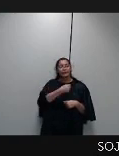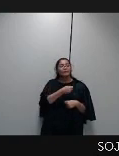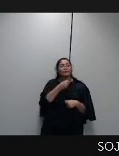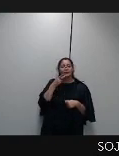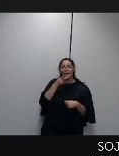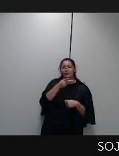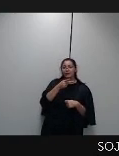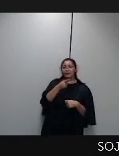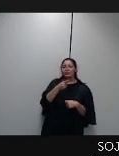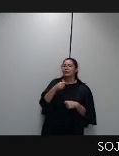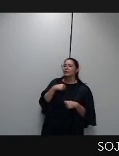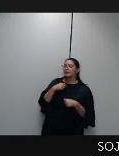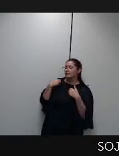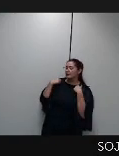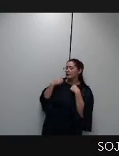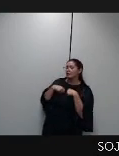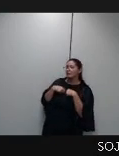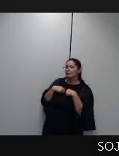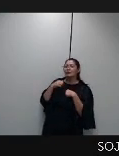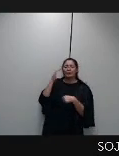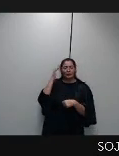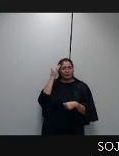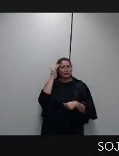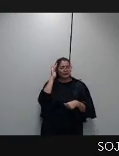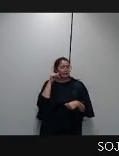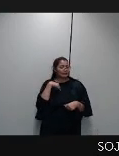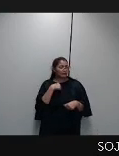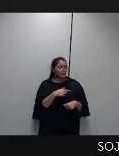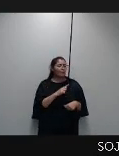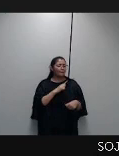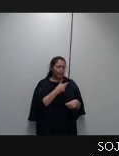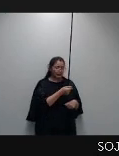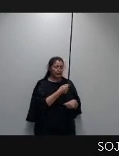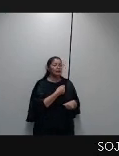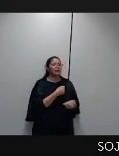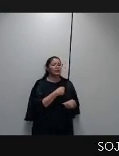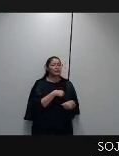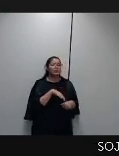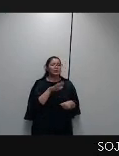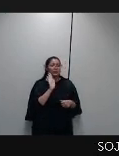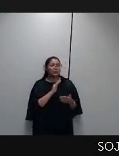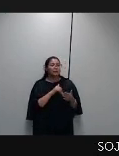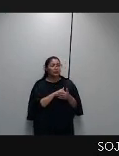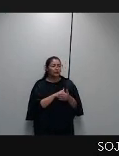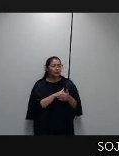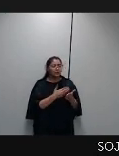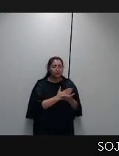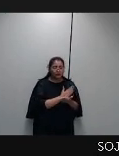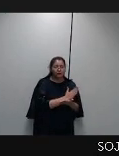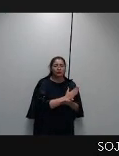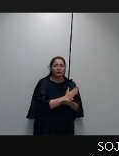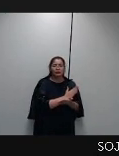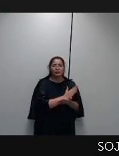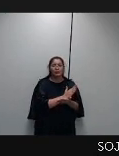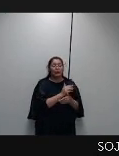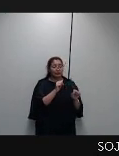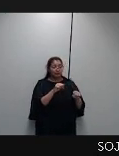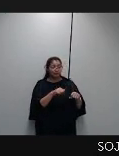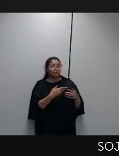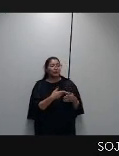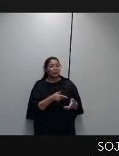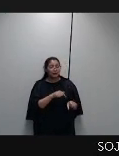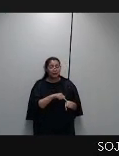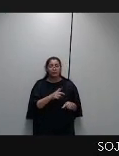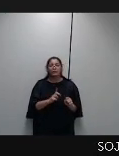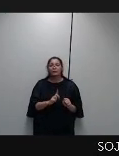esquina eu em princípio vou manter por hora vou manter a orientação segue a jurisprudência atual turma e